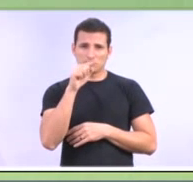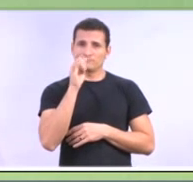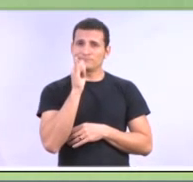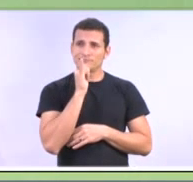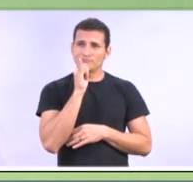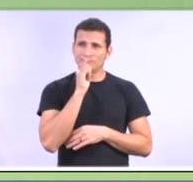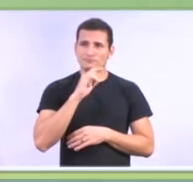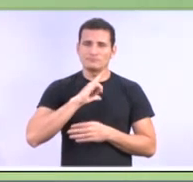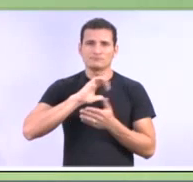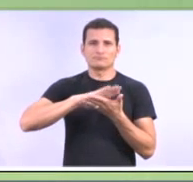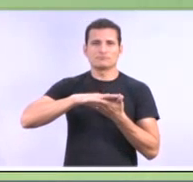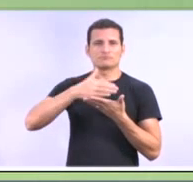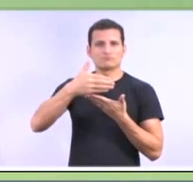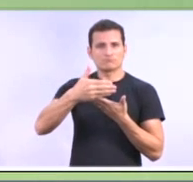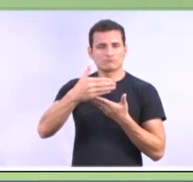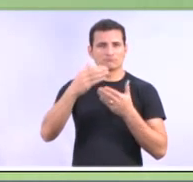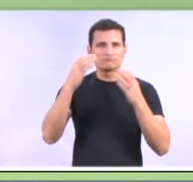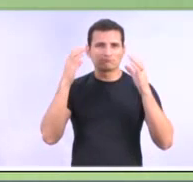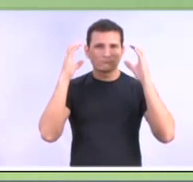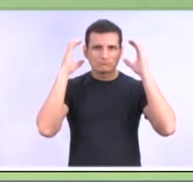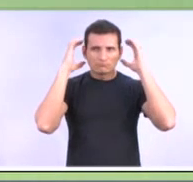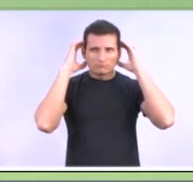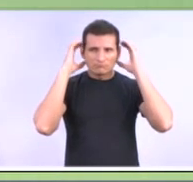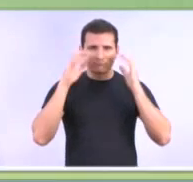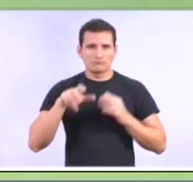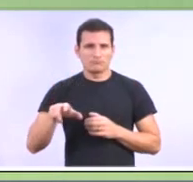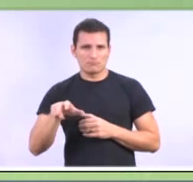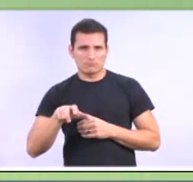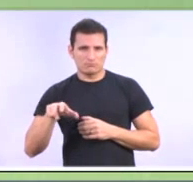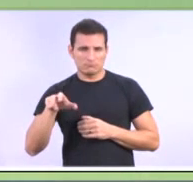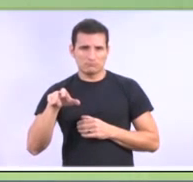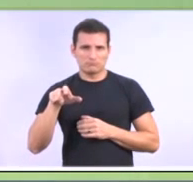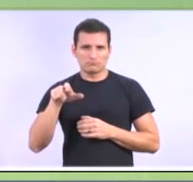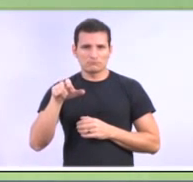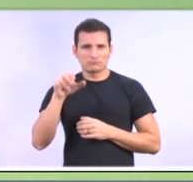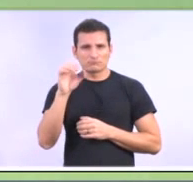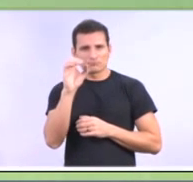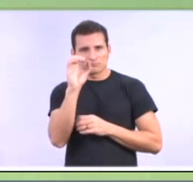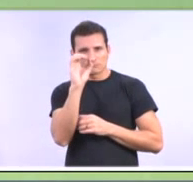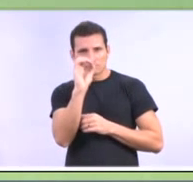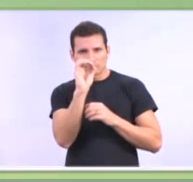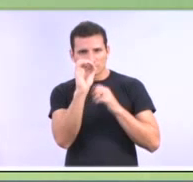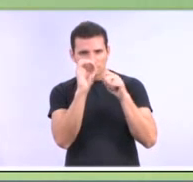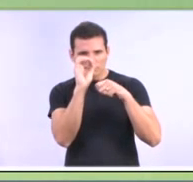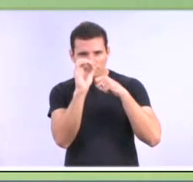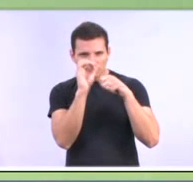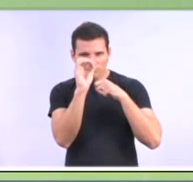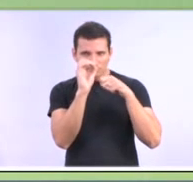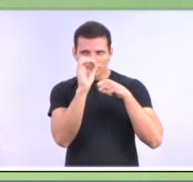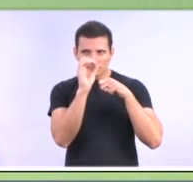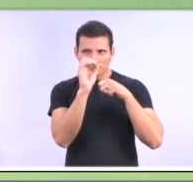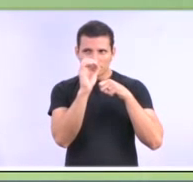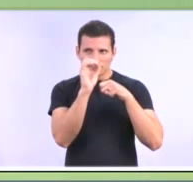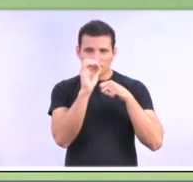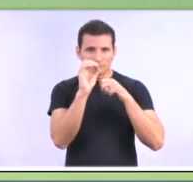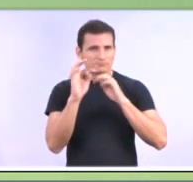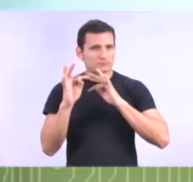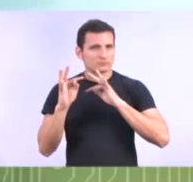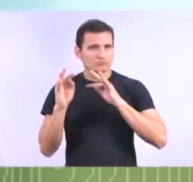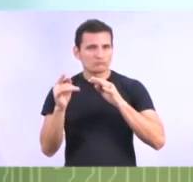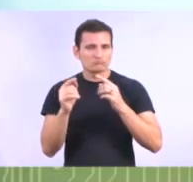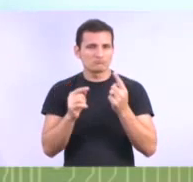com um fone, com um mouse, com um computador, com uma câmera, toda sem fio, ou seja, tudo em torno ali